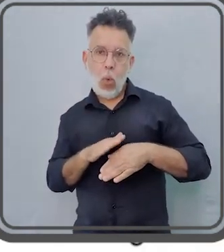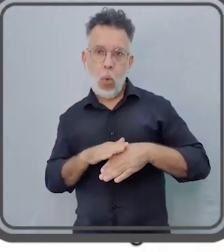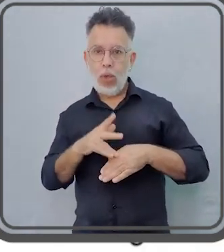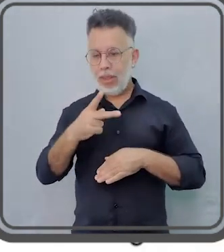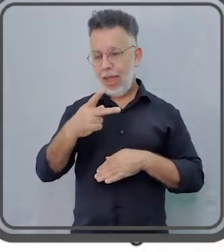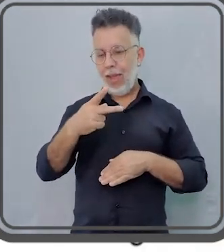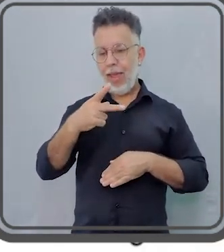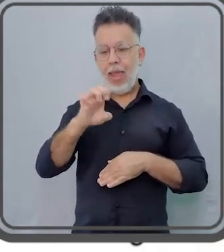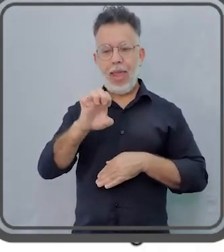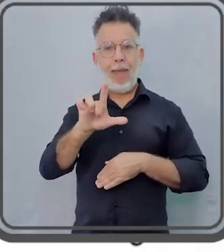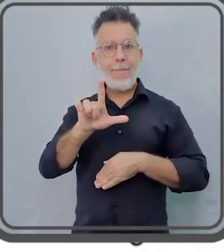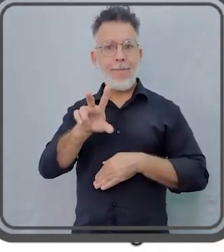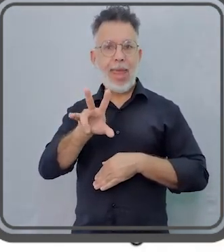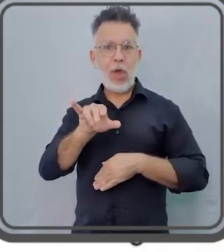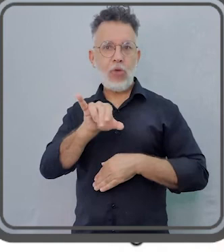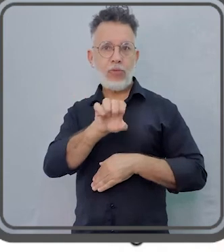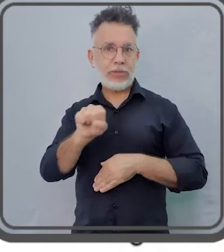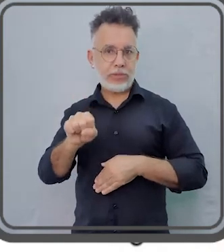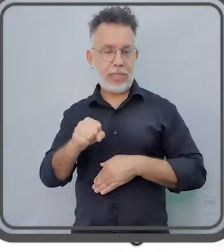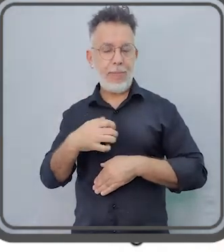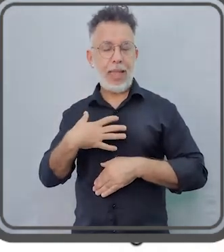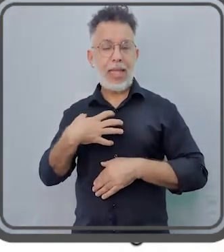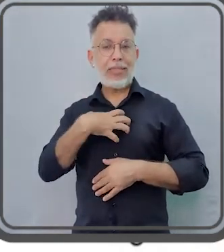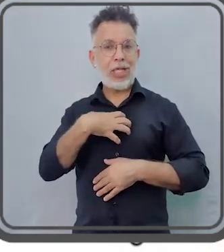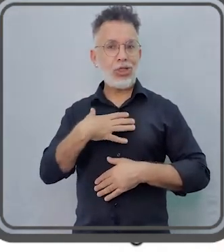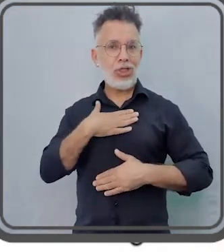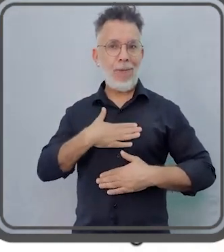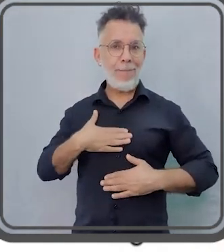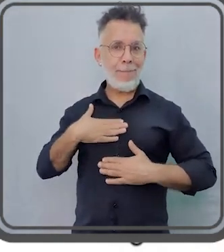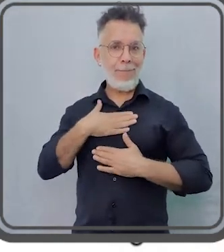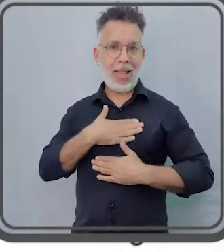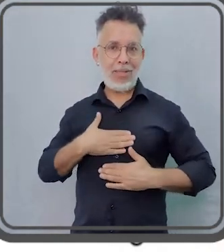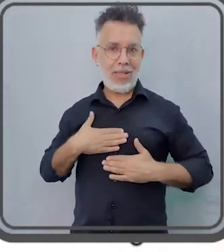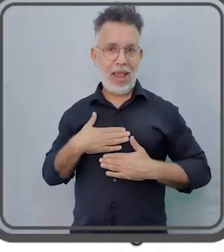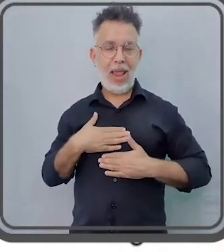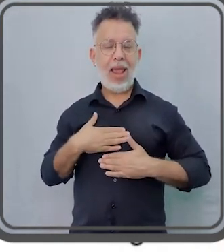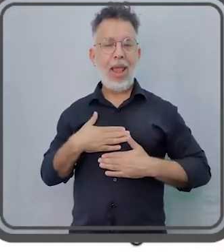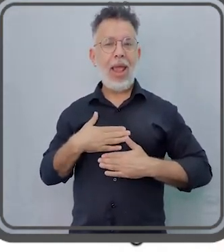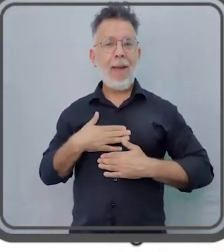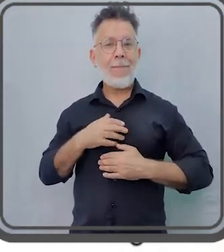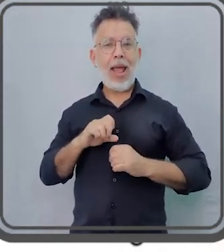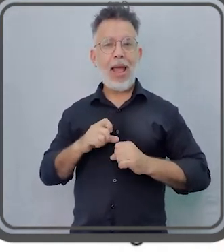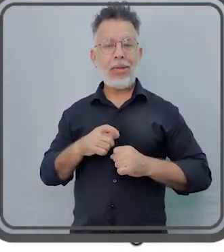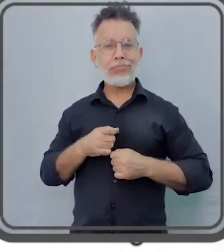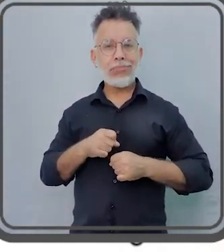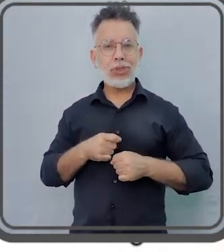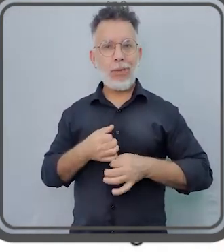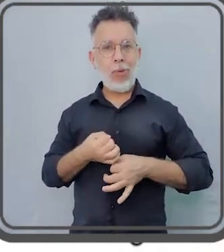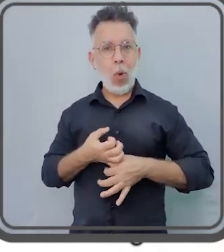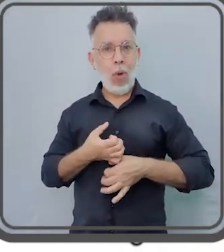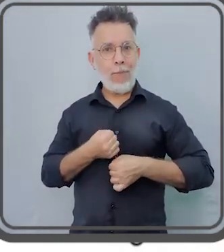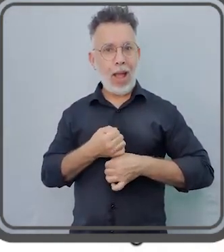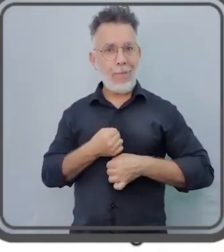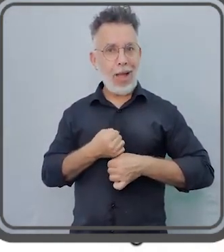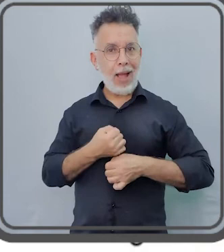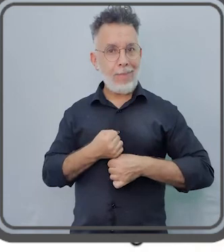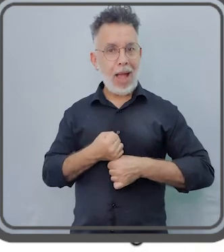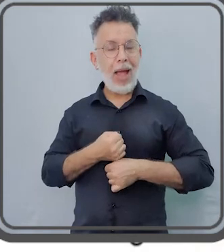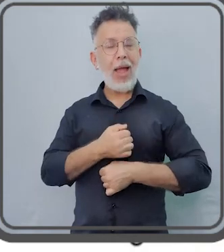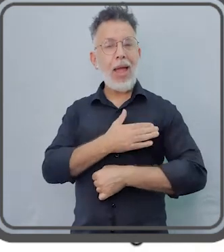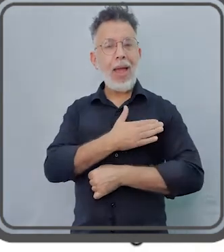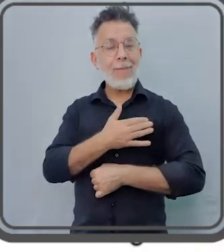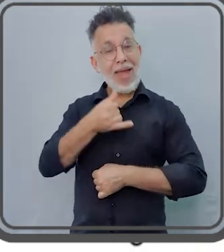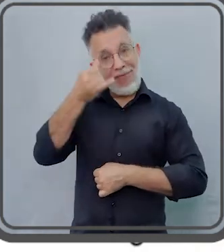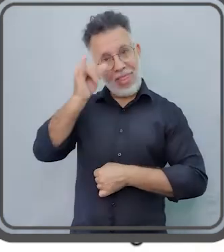ópera é sentir prazer, faz bem para a pelve, faz bem para essa musculatura feminina, pode ser, de repente, um preventivo de não ter escape de xixi. Então, às vezes,